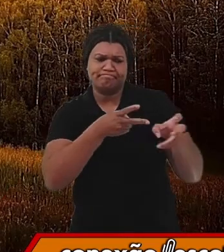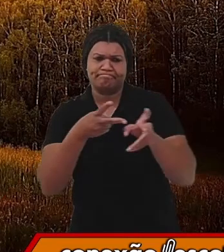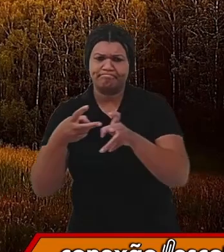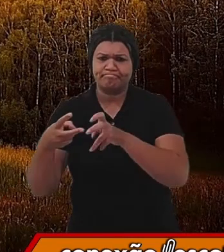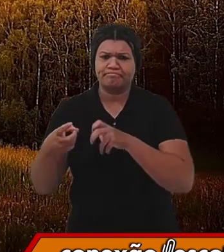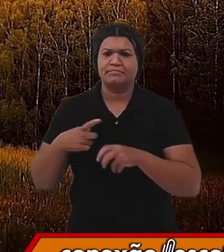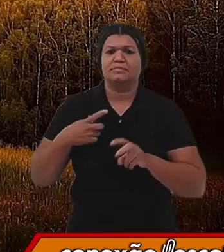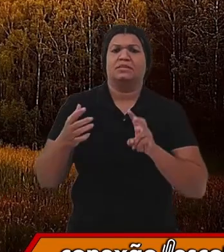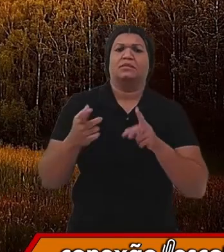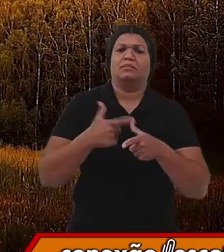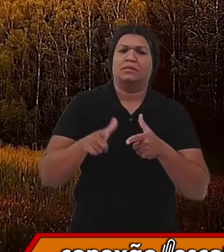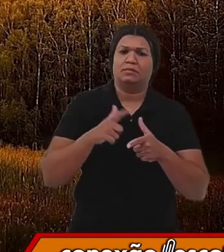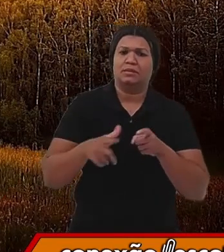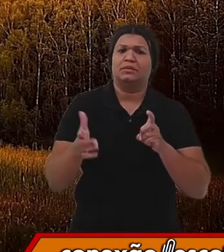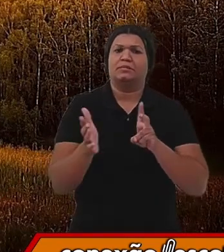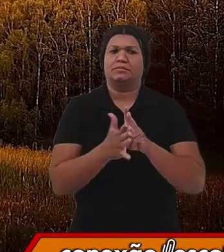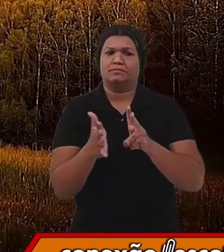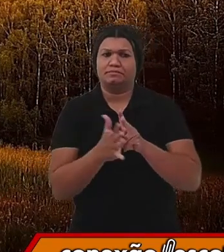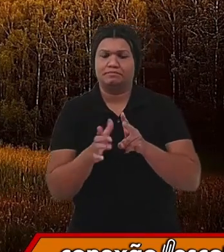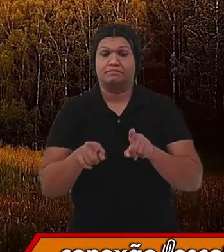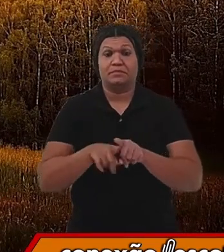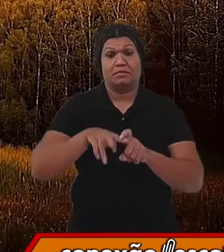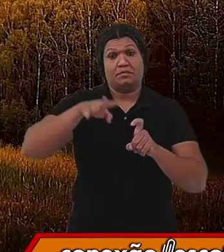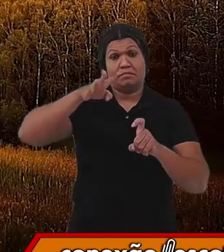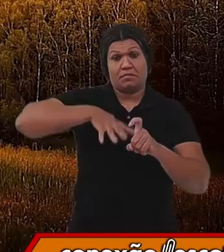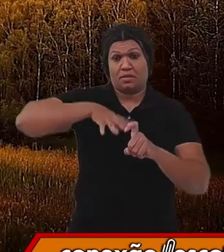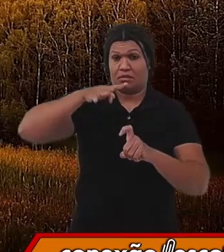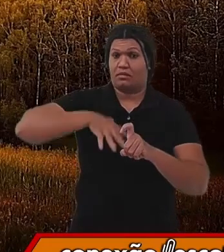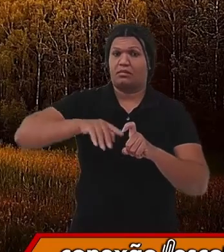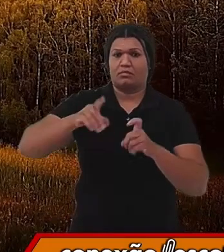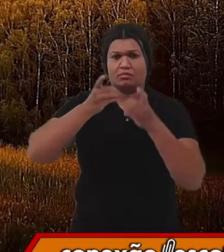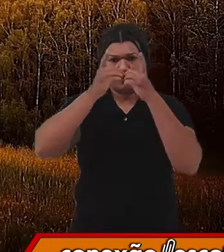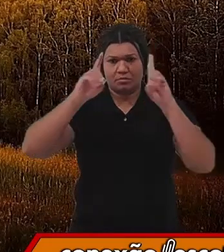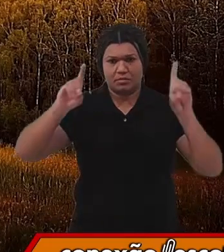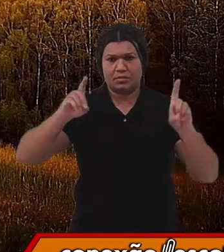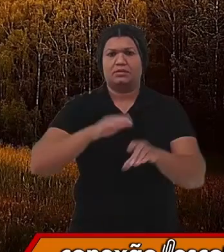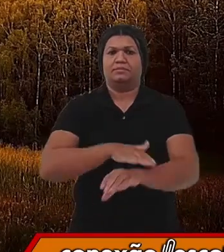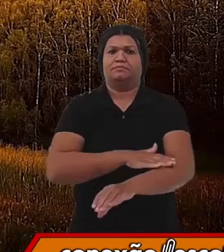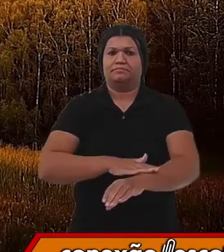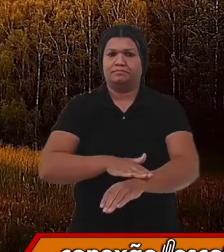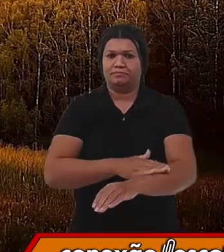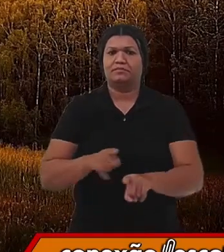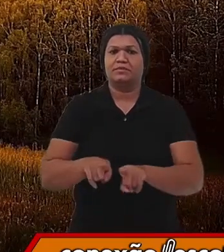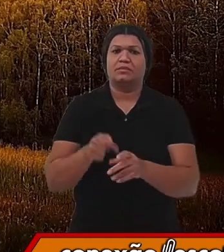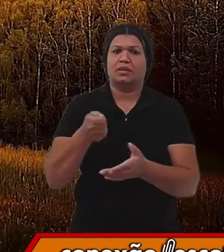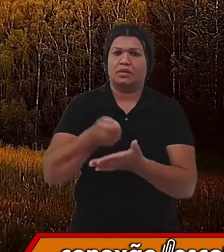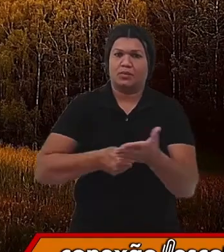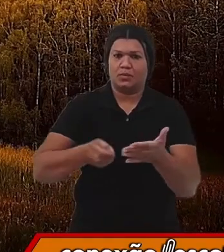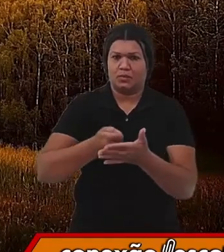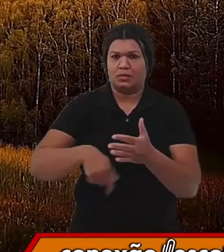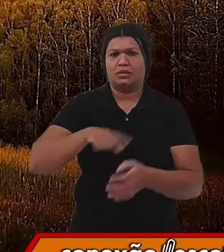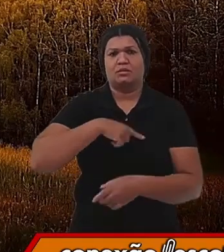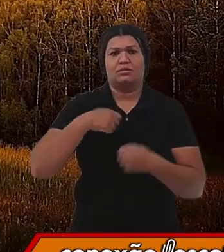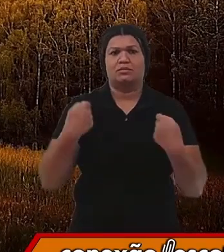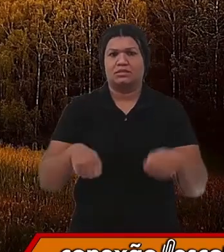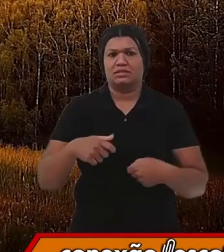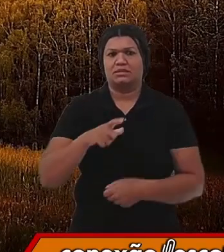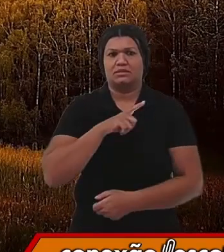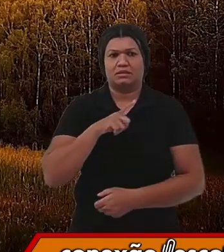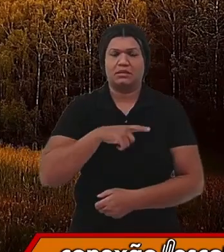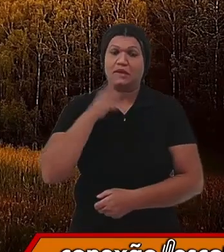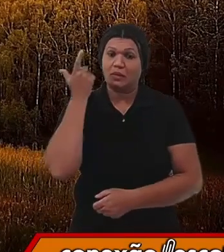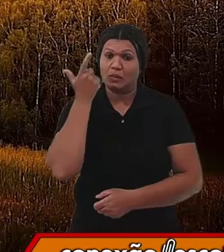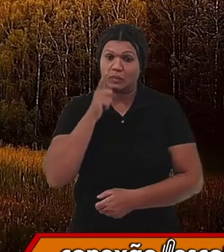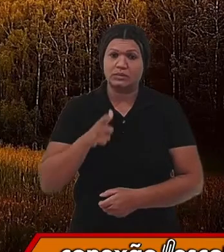indígenas, problematizado a questão do mito da democracia racial e da luta que nós precisamos ter para que nós